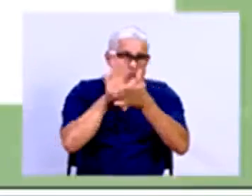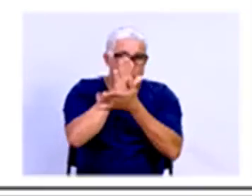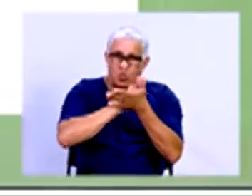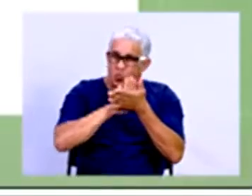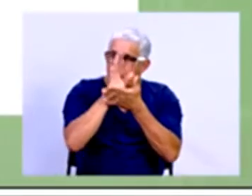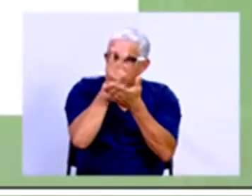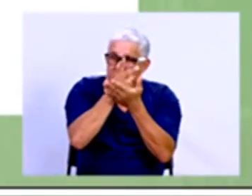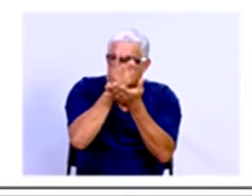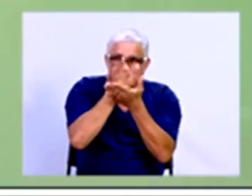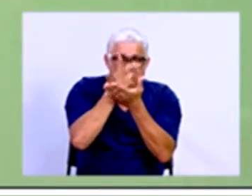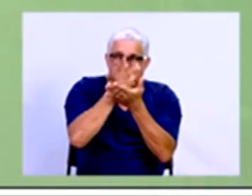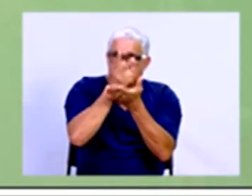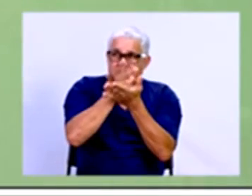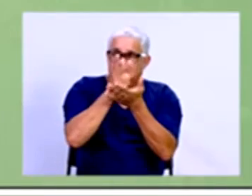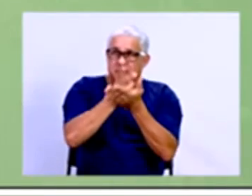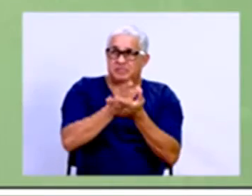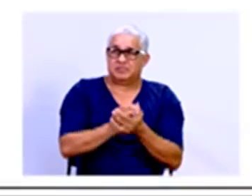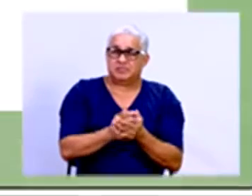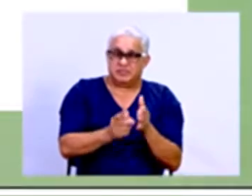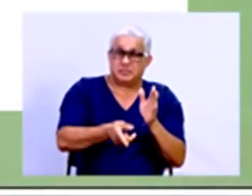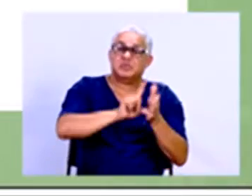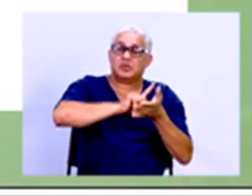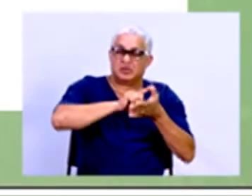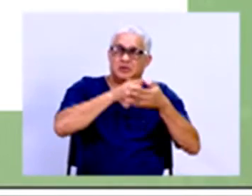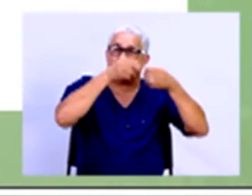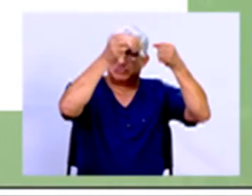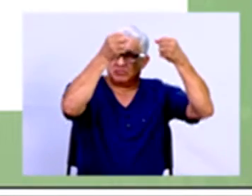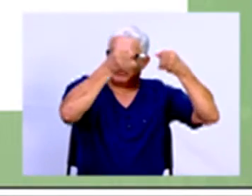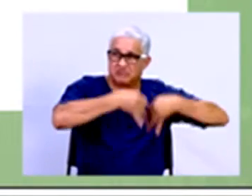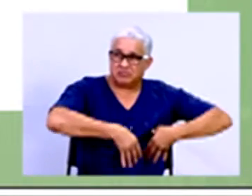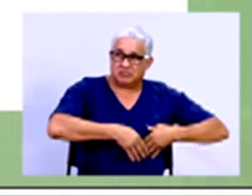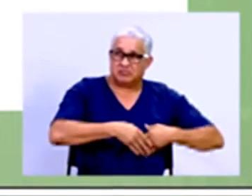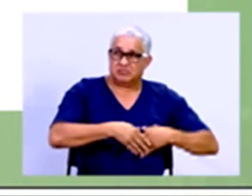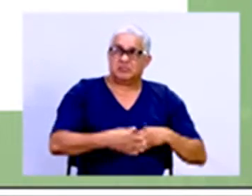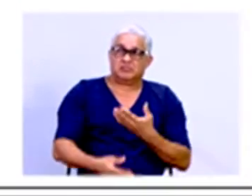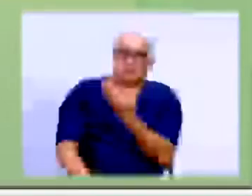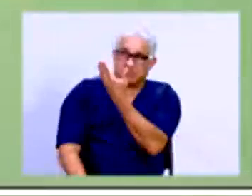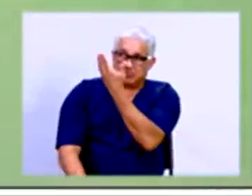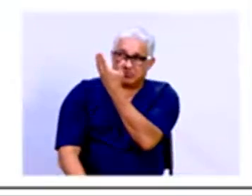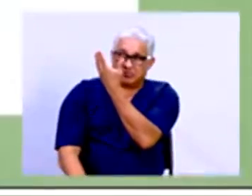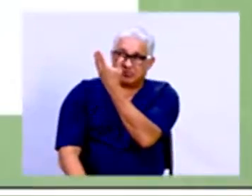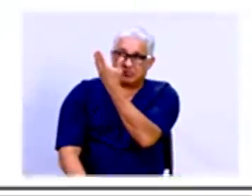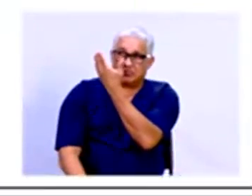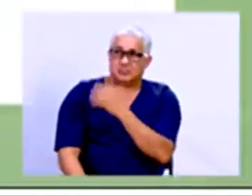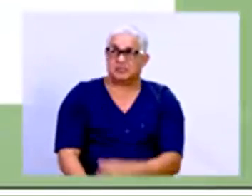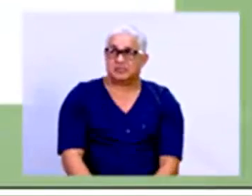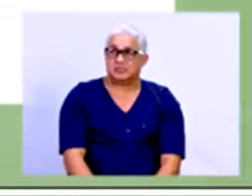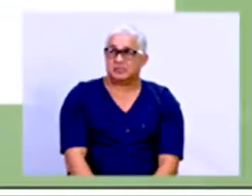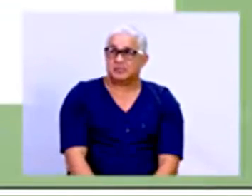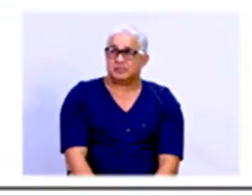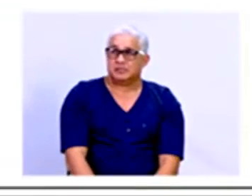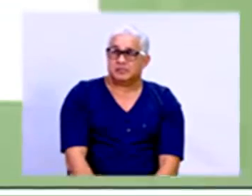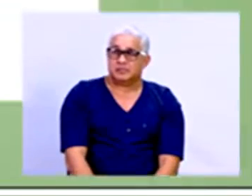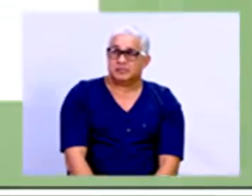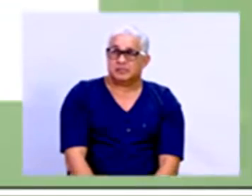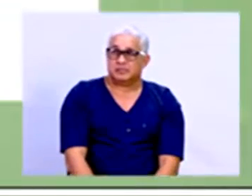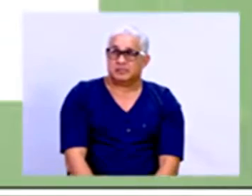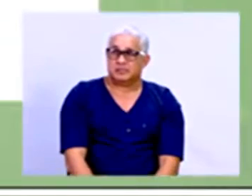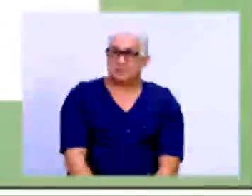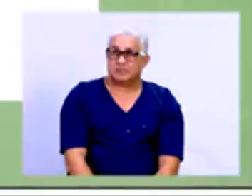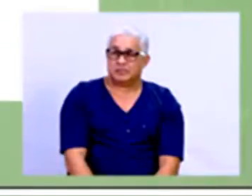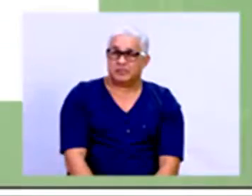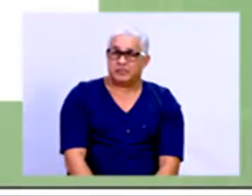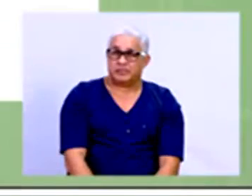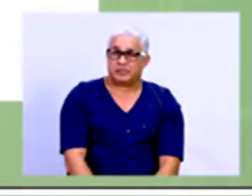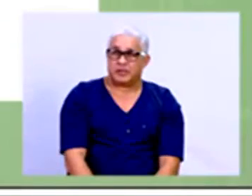nós vimos aqui anteriormente, esse aqui, certo? Os dados são trazidos da mesma